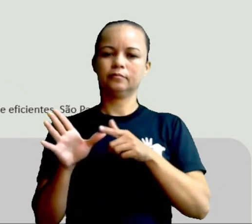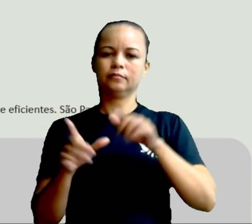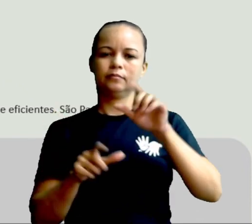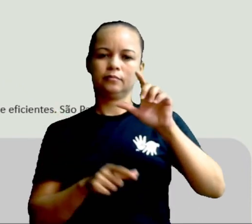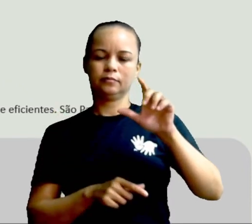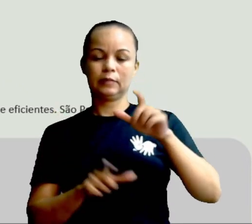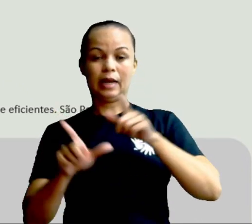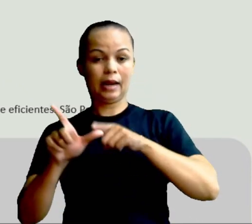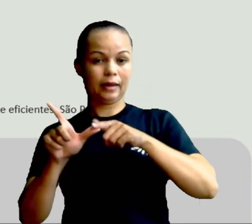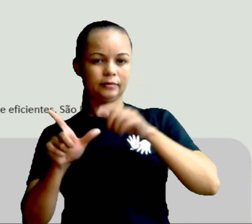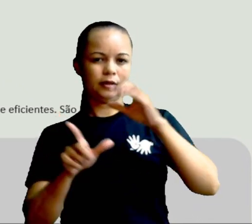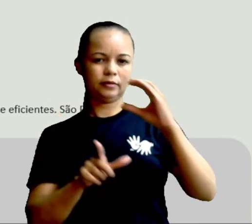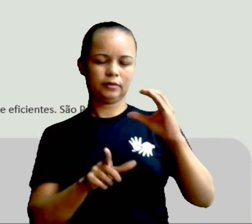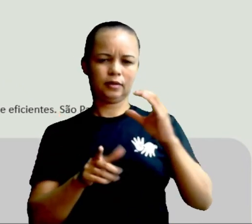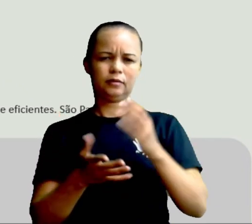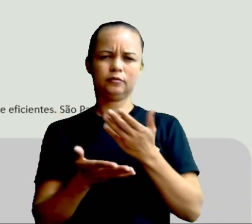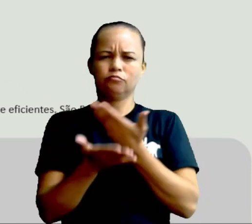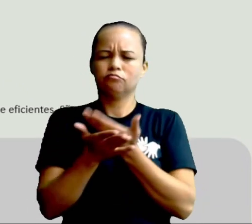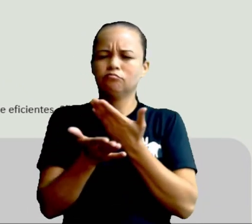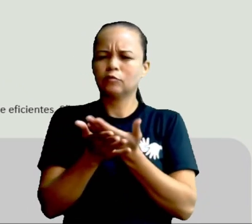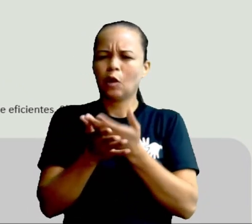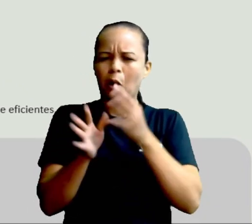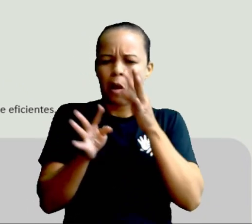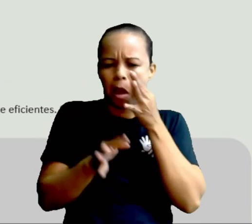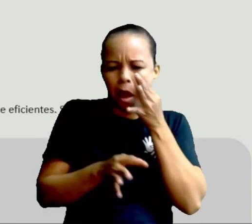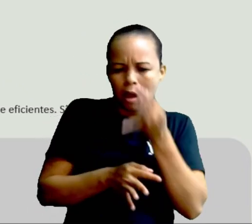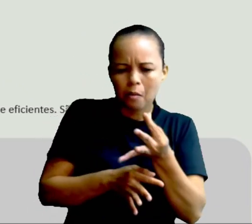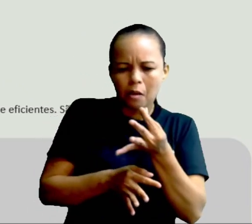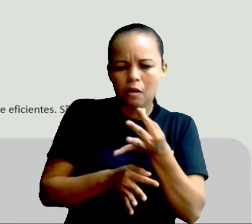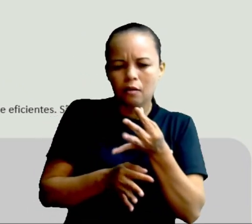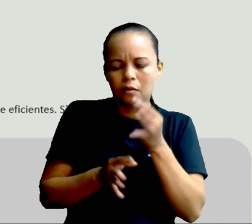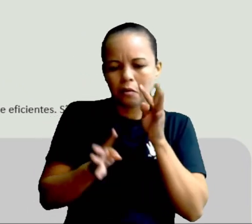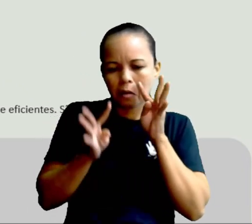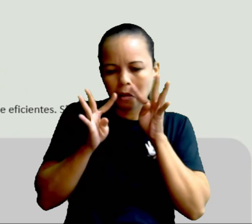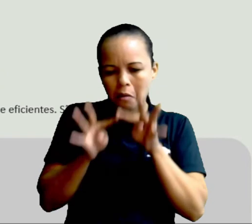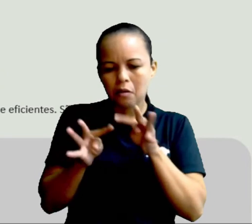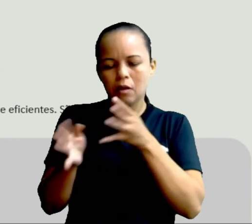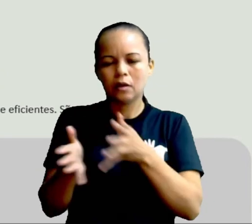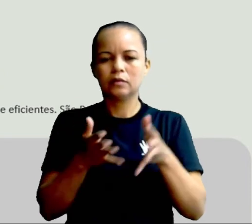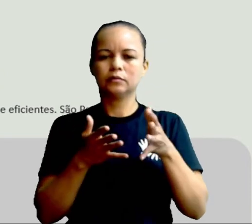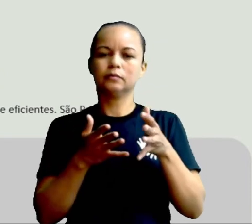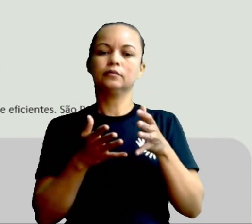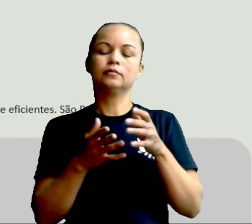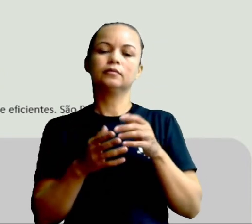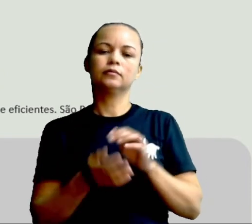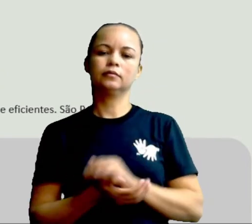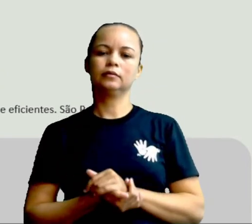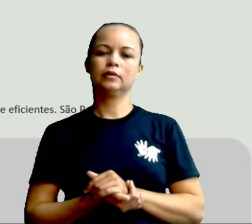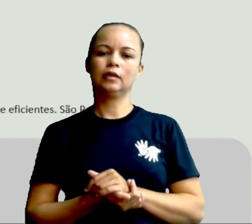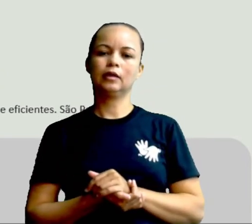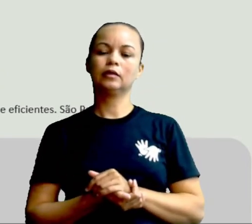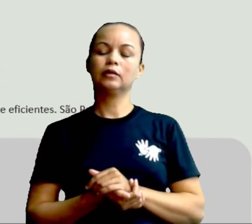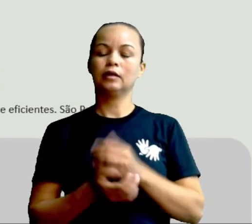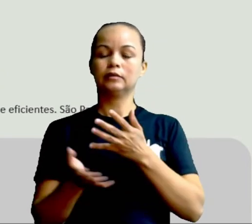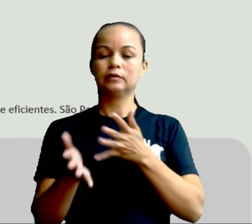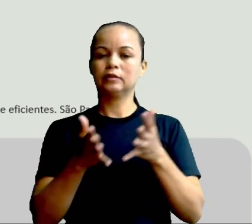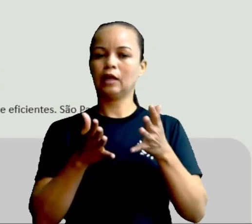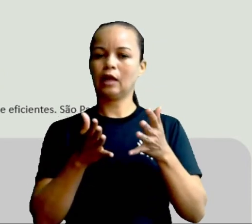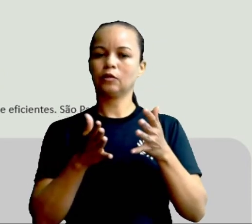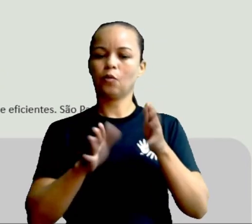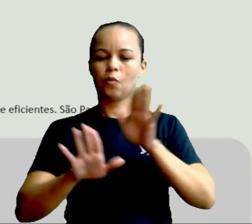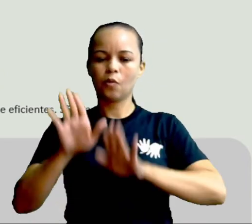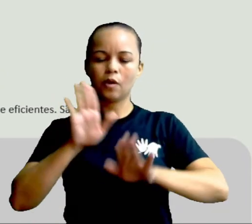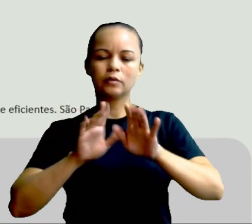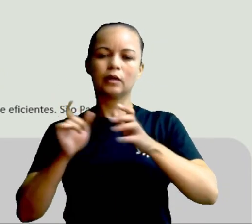C, estava estudando com muita atenção. Trata os clientes com